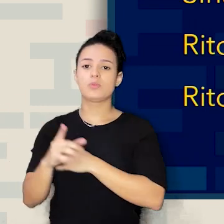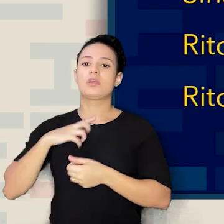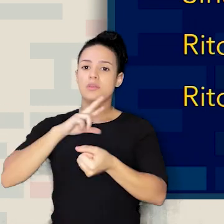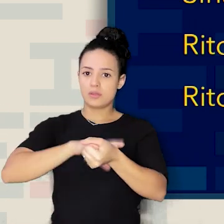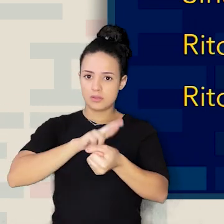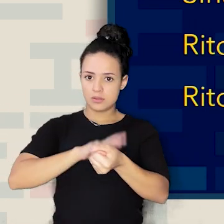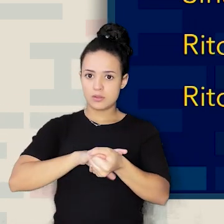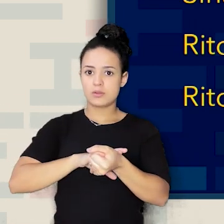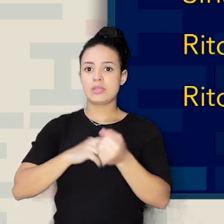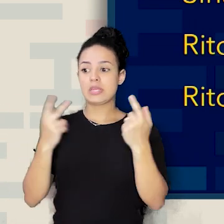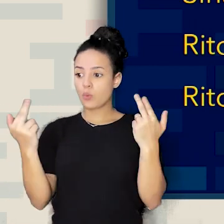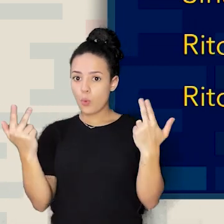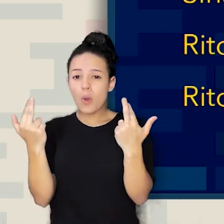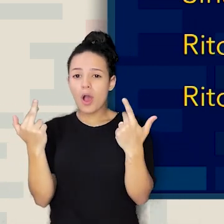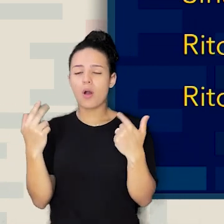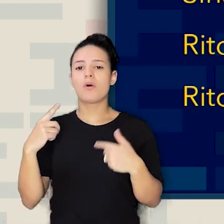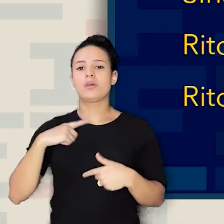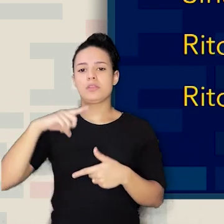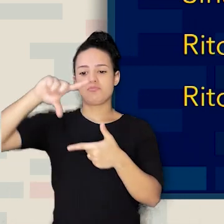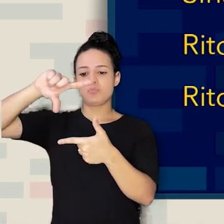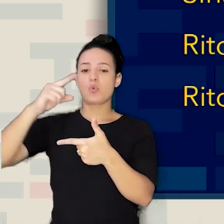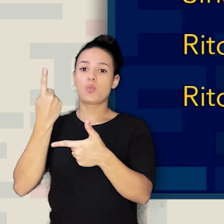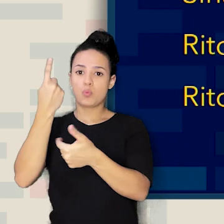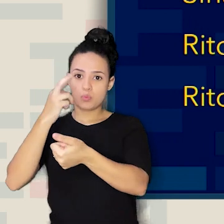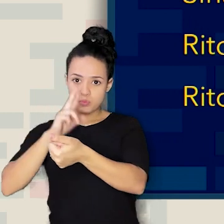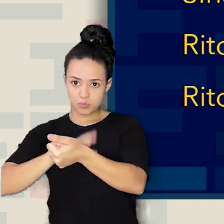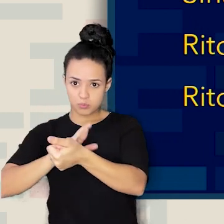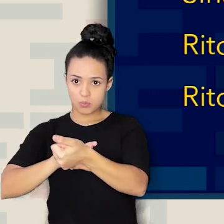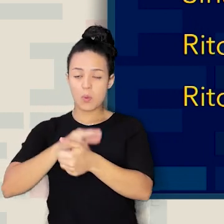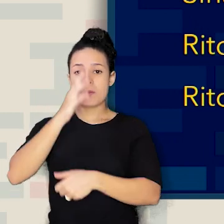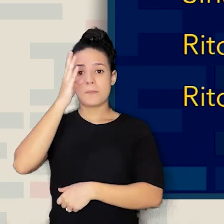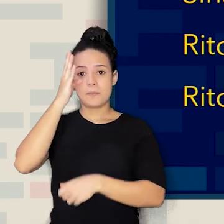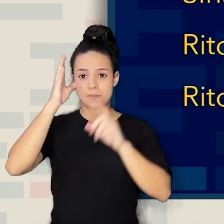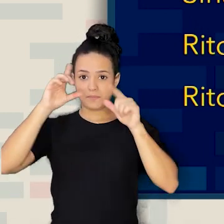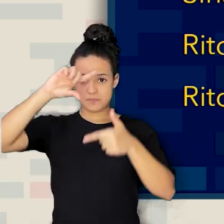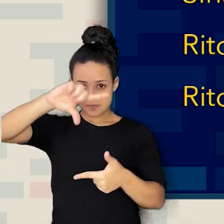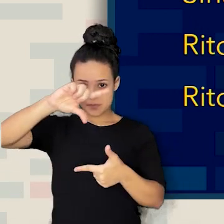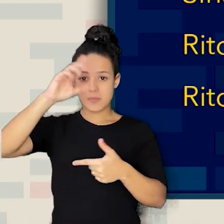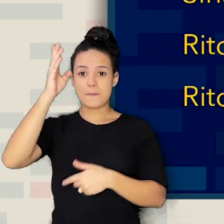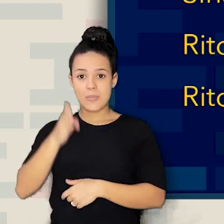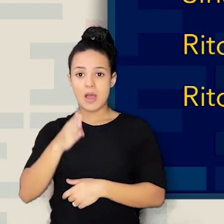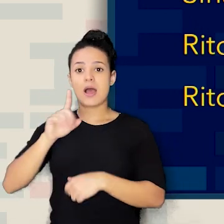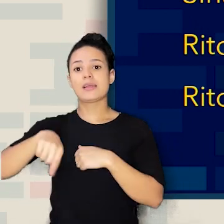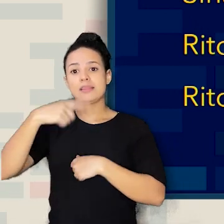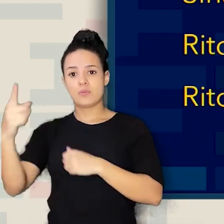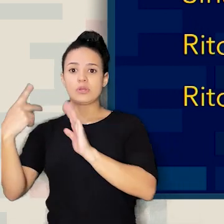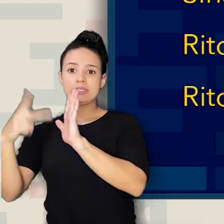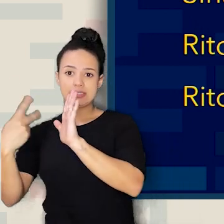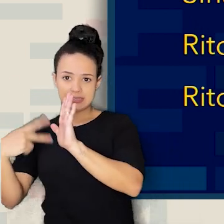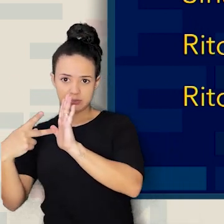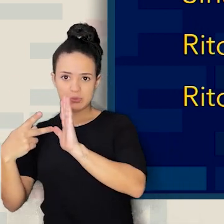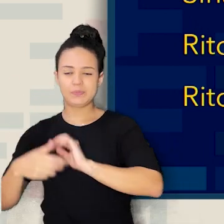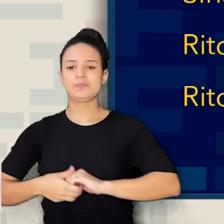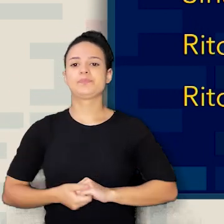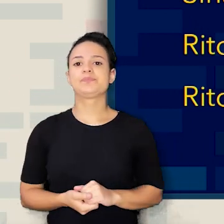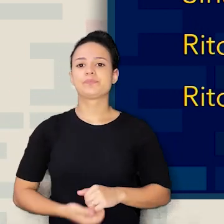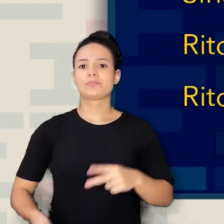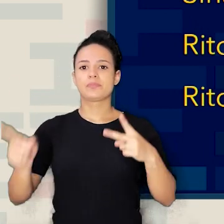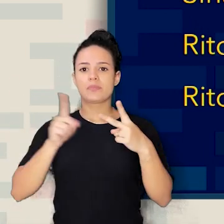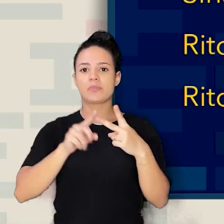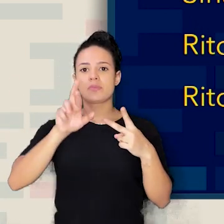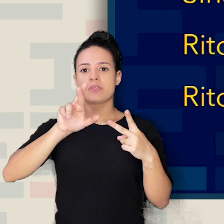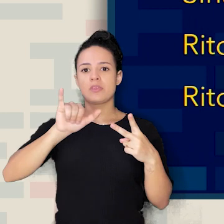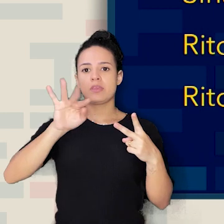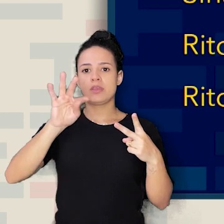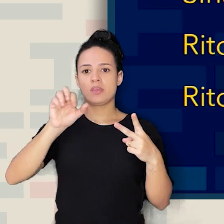tenho um compasso igual ao outro, então só escrevo um compasso, no par de compasso, na sequência eu só escrevo esse símbolo, tá? O